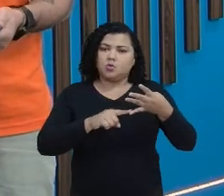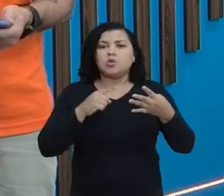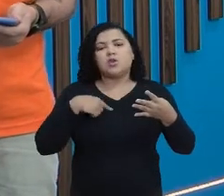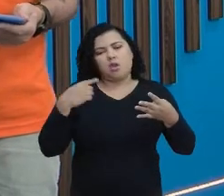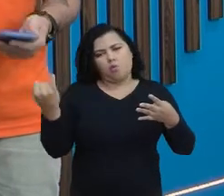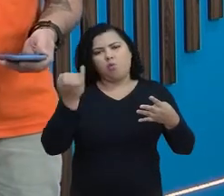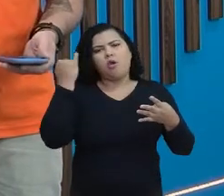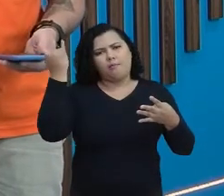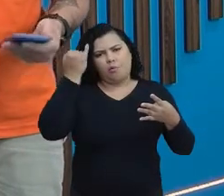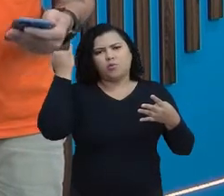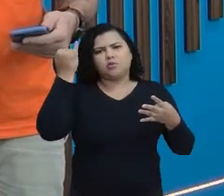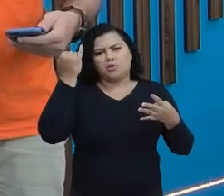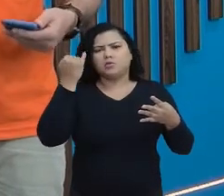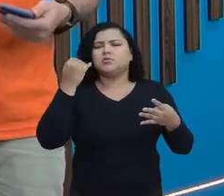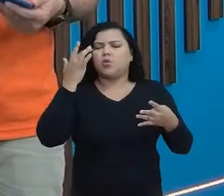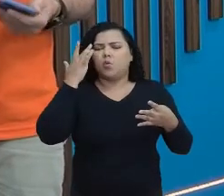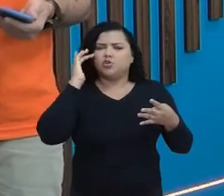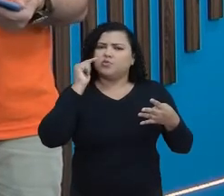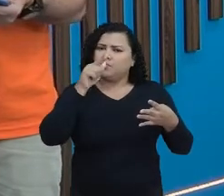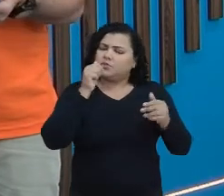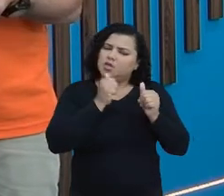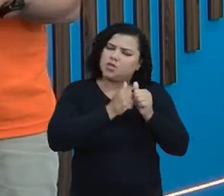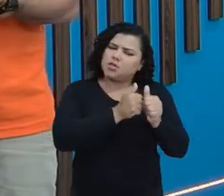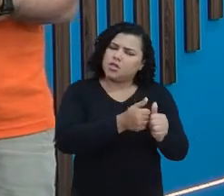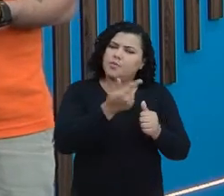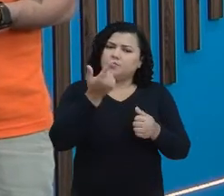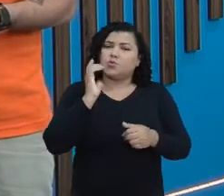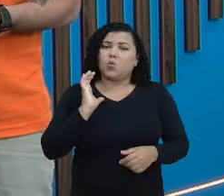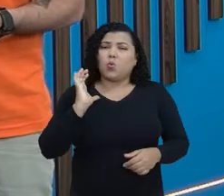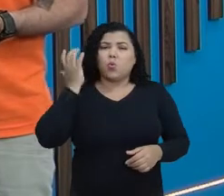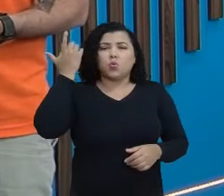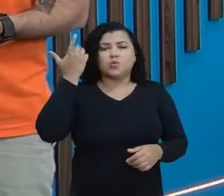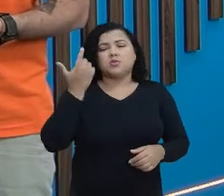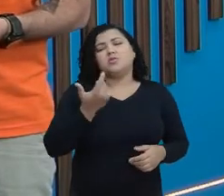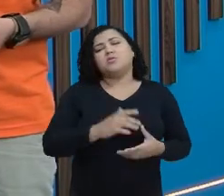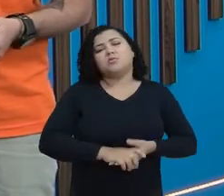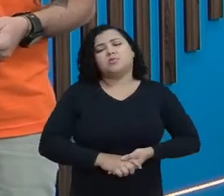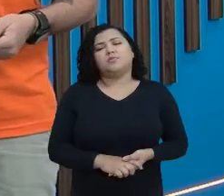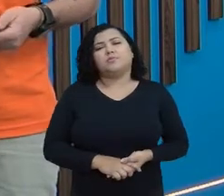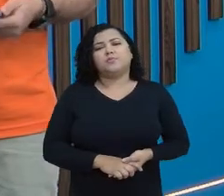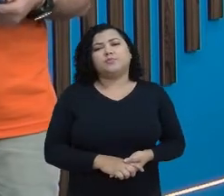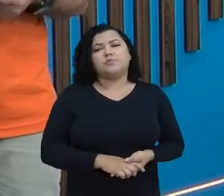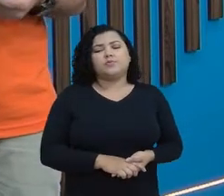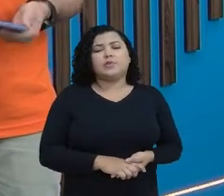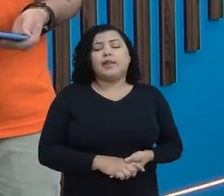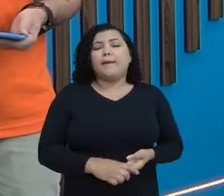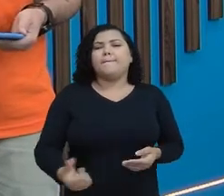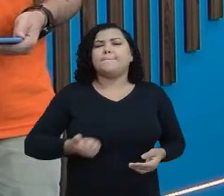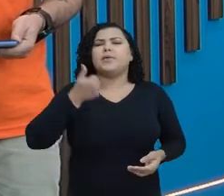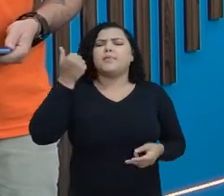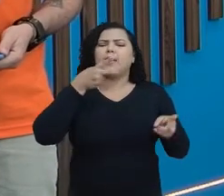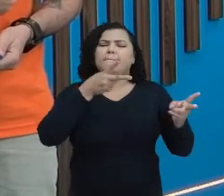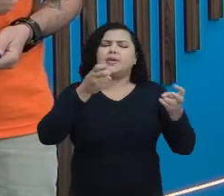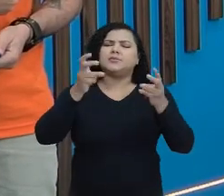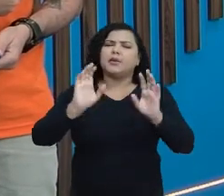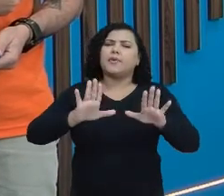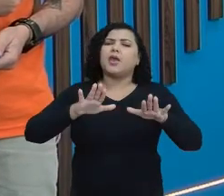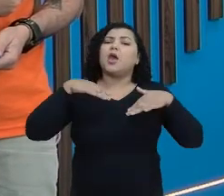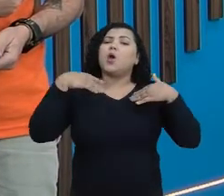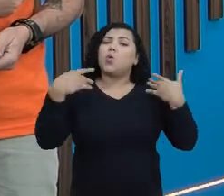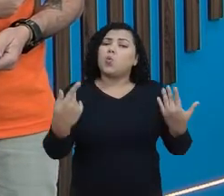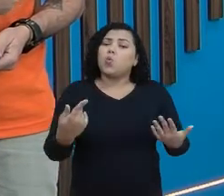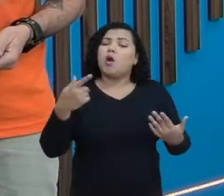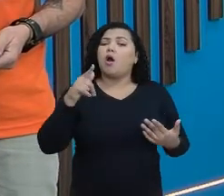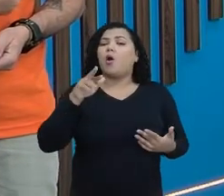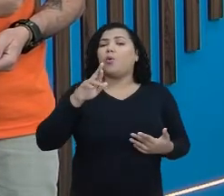importante você seguir para você resolver um problema de regra de 3. A primeira é identificar as grandezas, né? Lembra que como uma